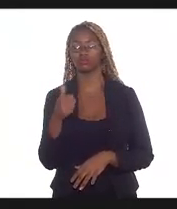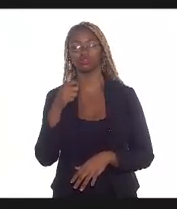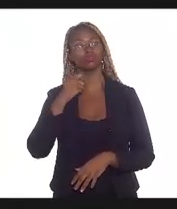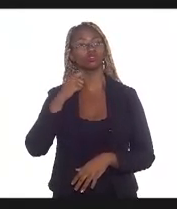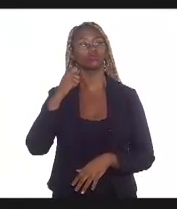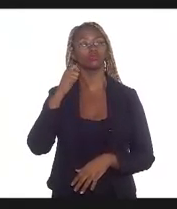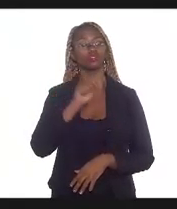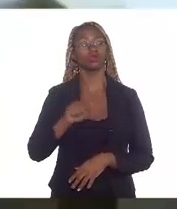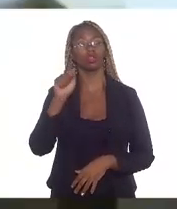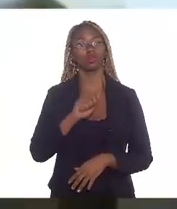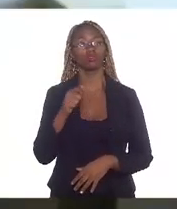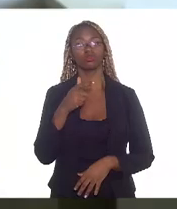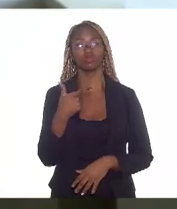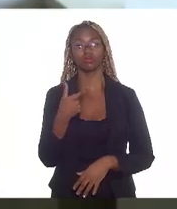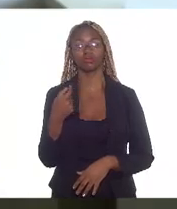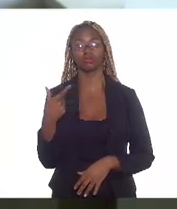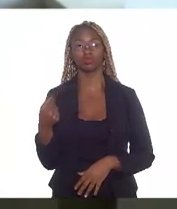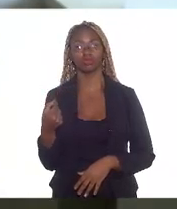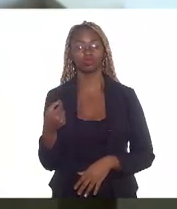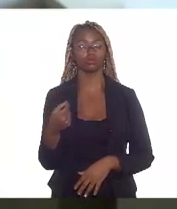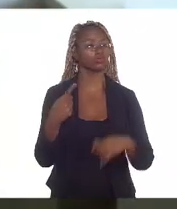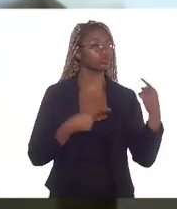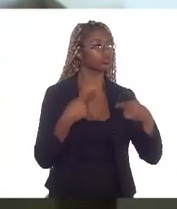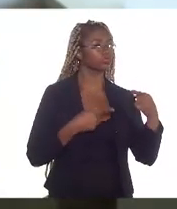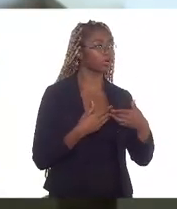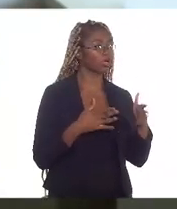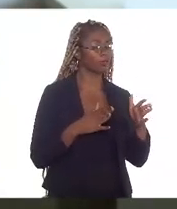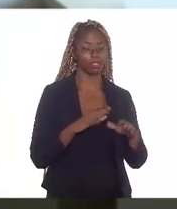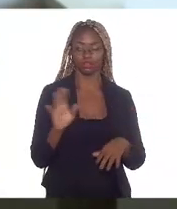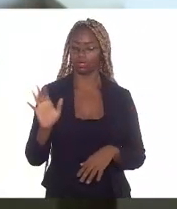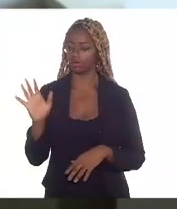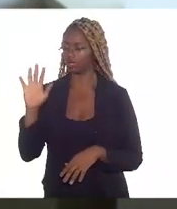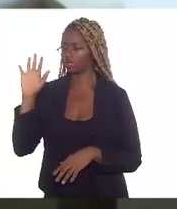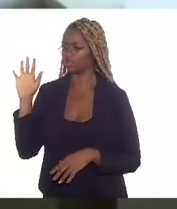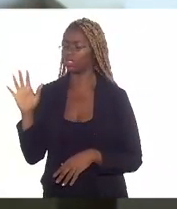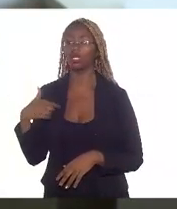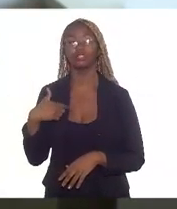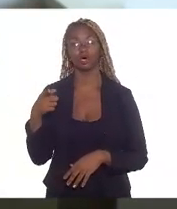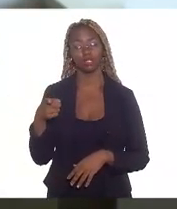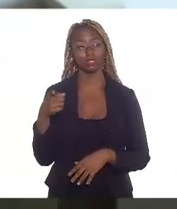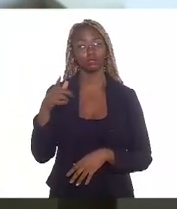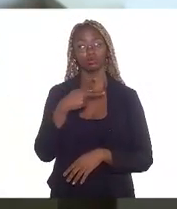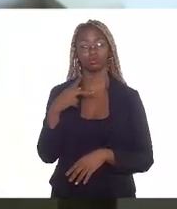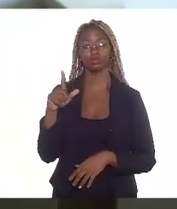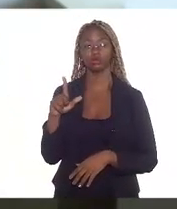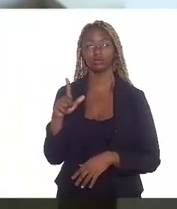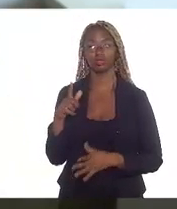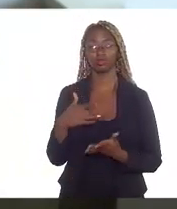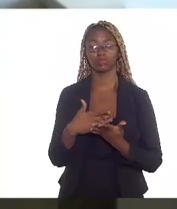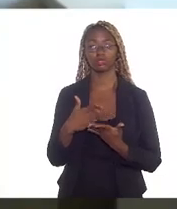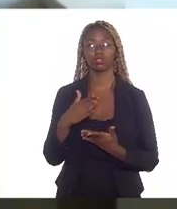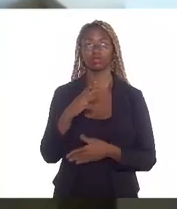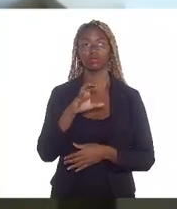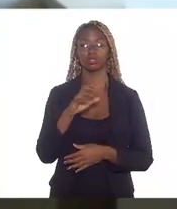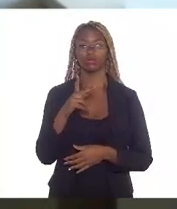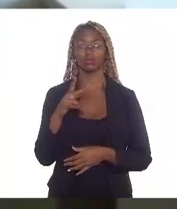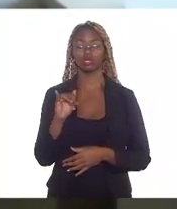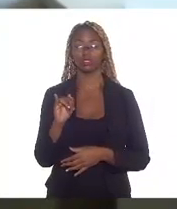2020. Presidente, em discussão. Deputado Luiz Paulo. Esse projeto nasceu da CPI da crise